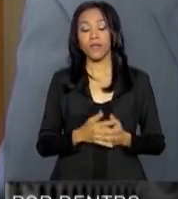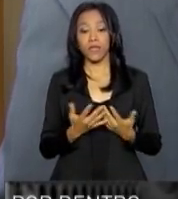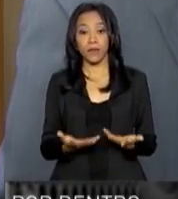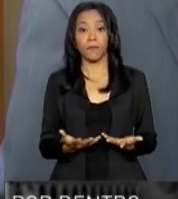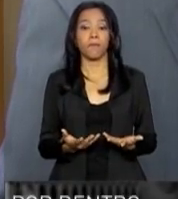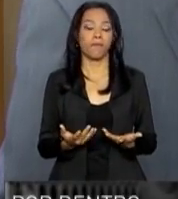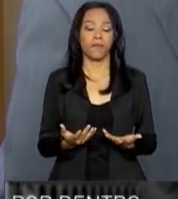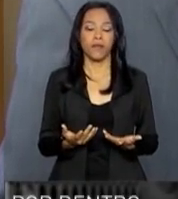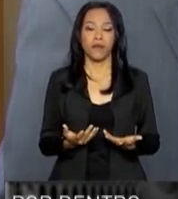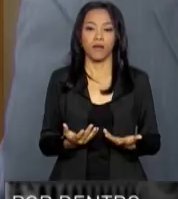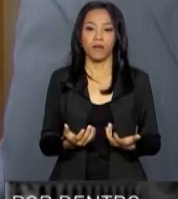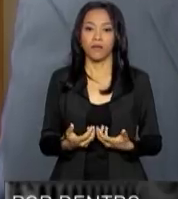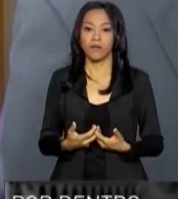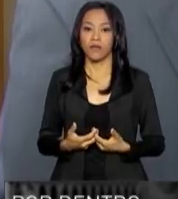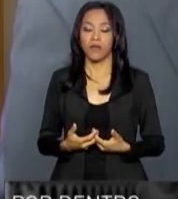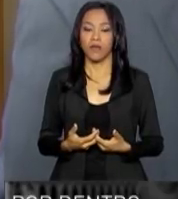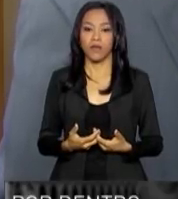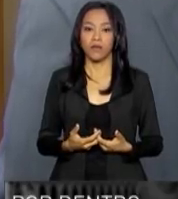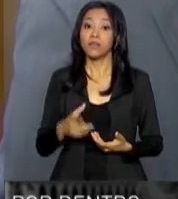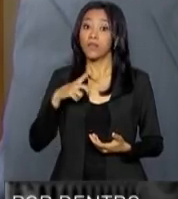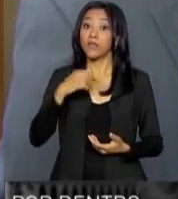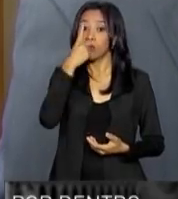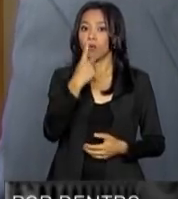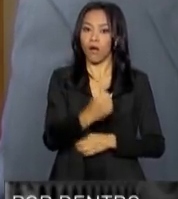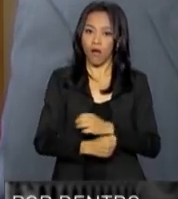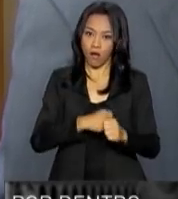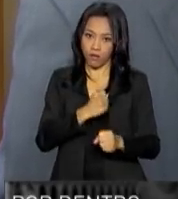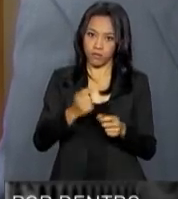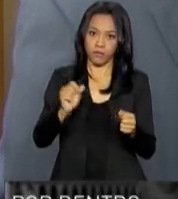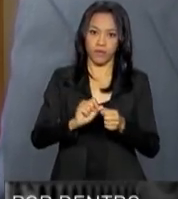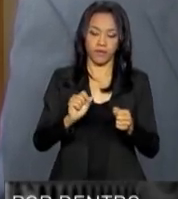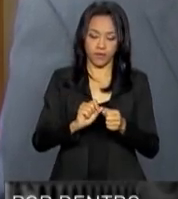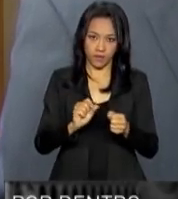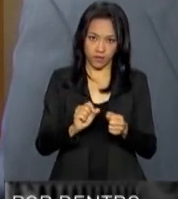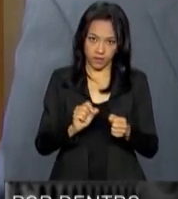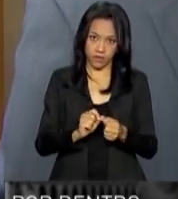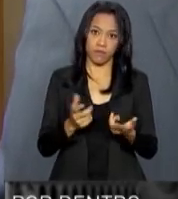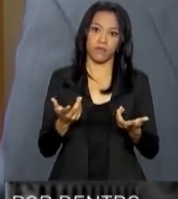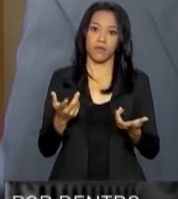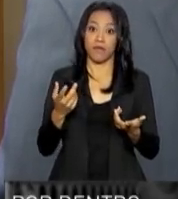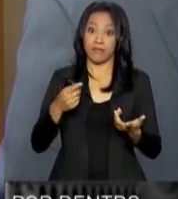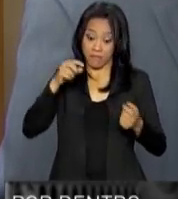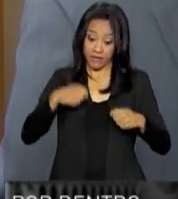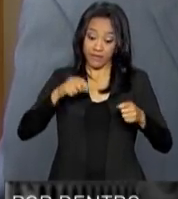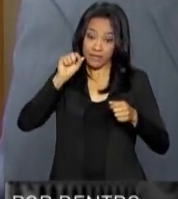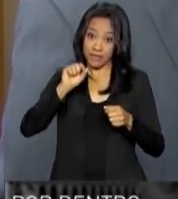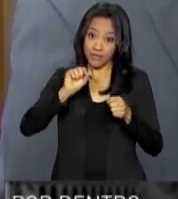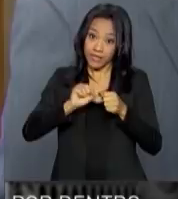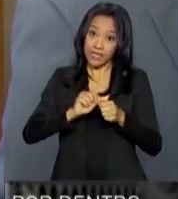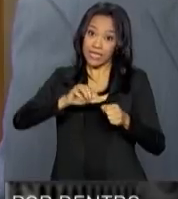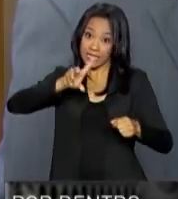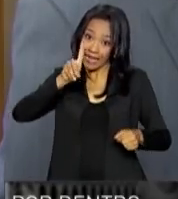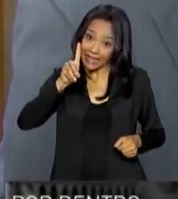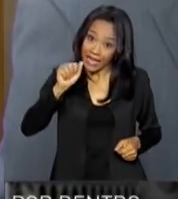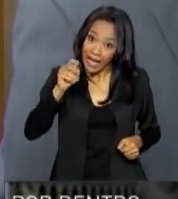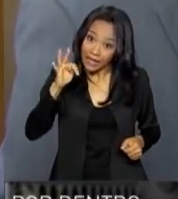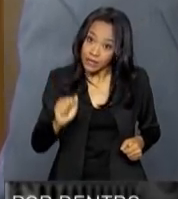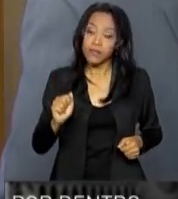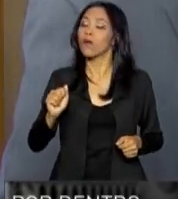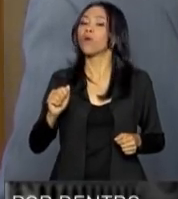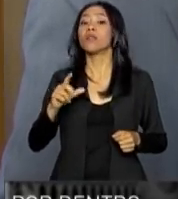é você tem um ano para fazer até de vida você tem que fazer é divido em tal data não você tem dentro de um período de um ano